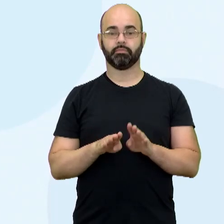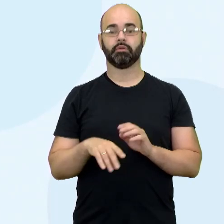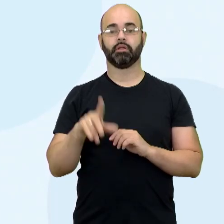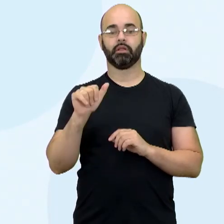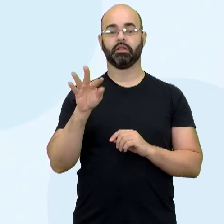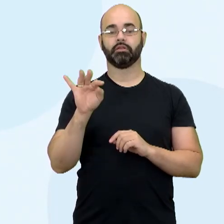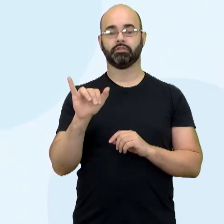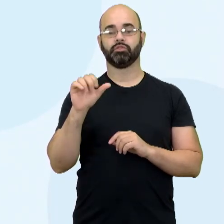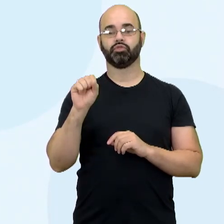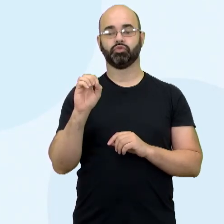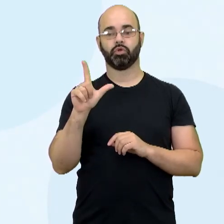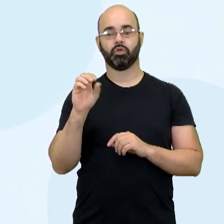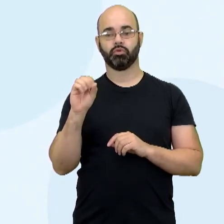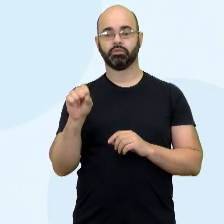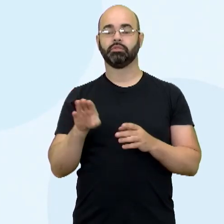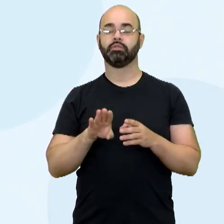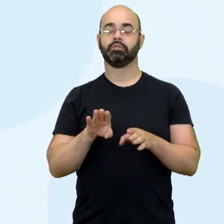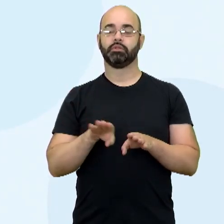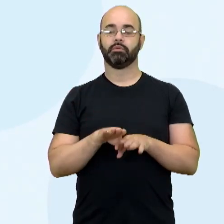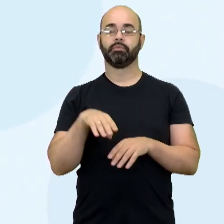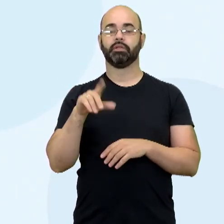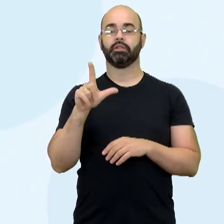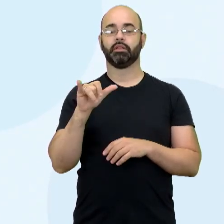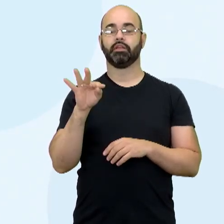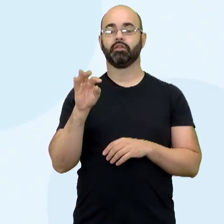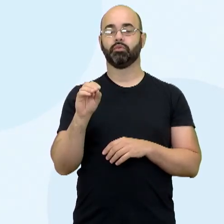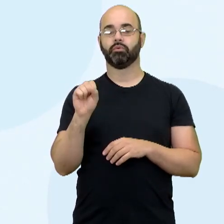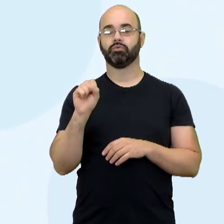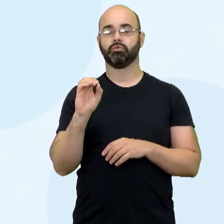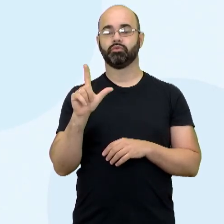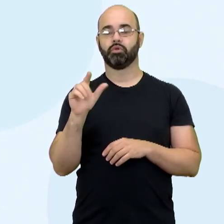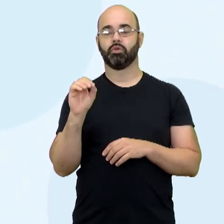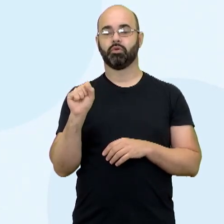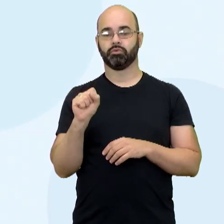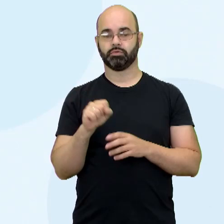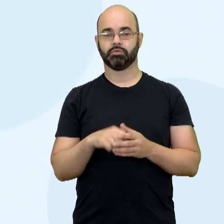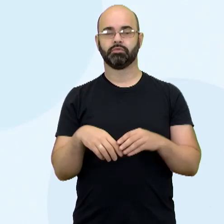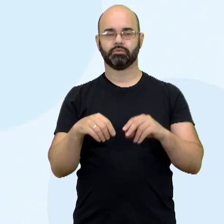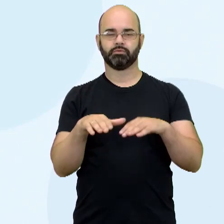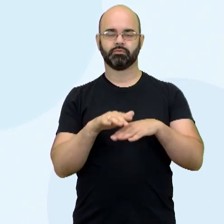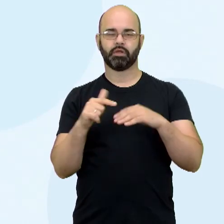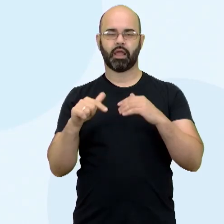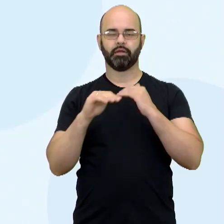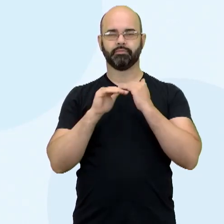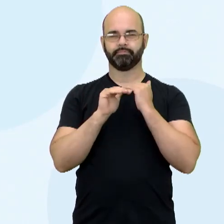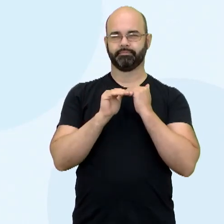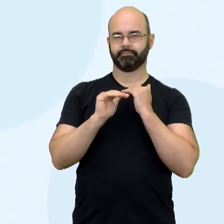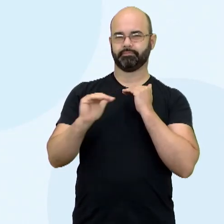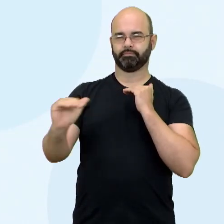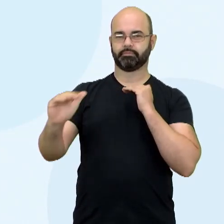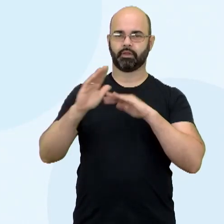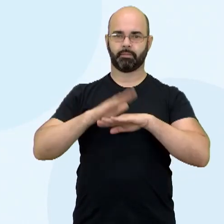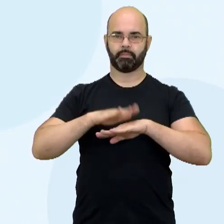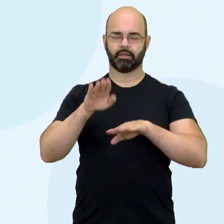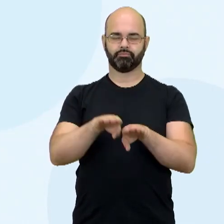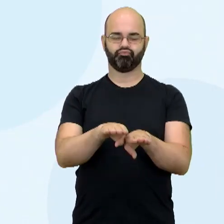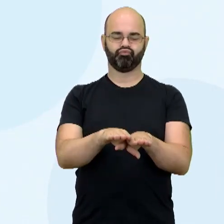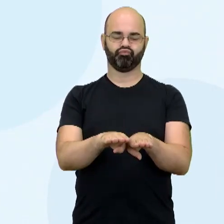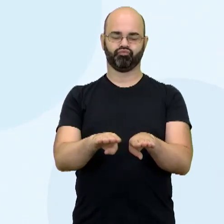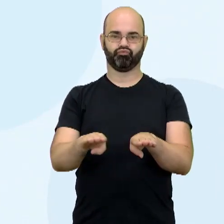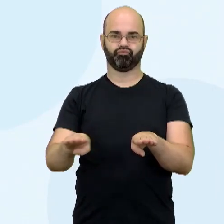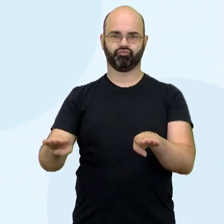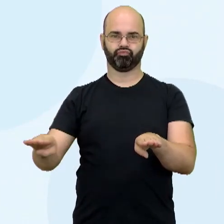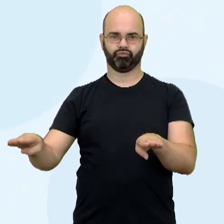e nitossolos, né? E interessante em regiões, né, de superfícies mais planas, o que propicia, né, a questão aí